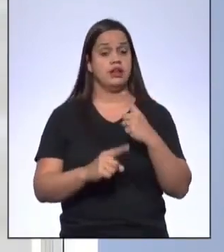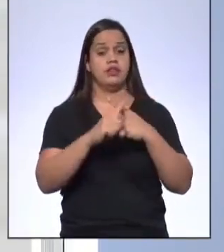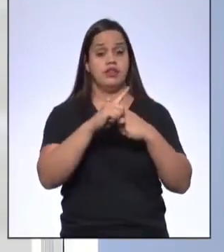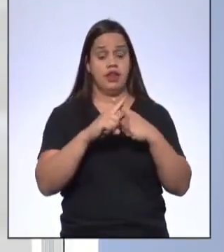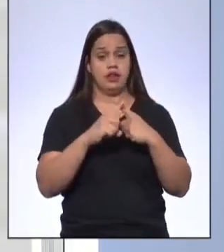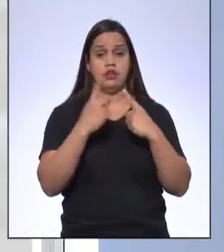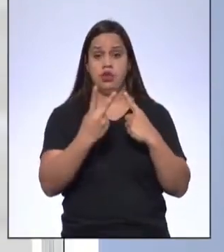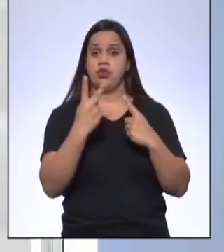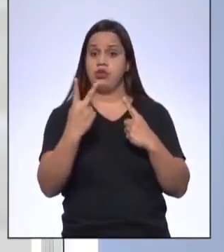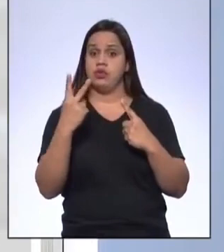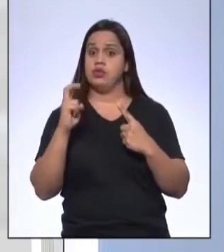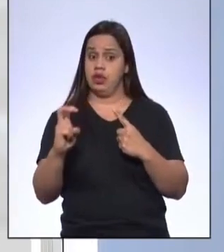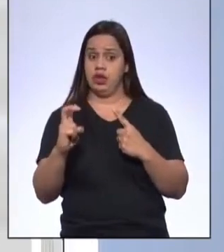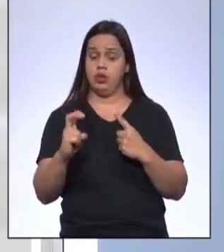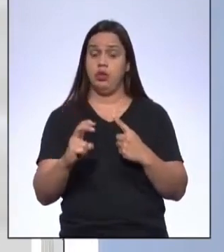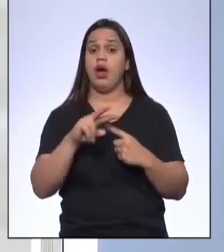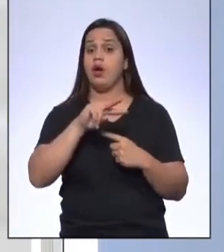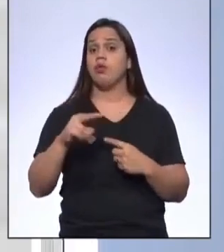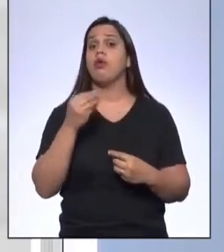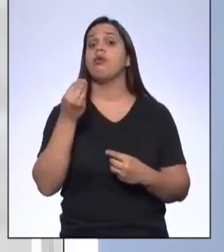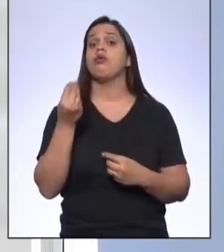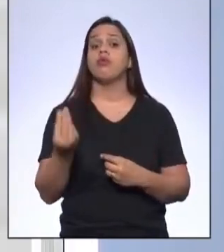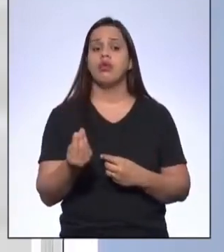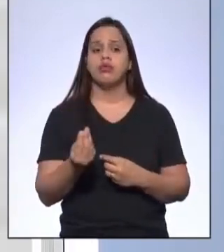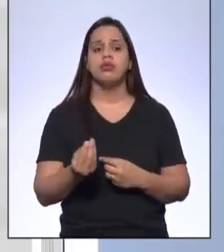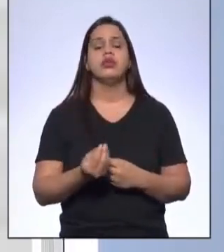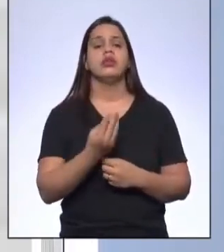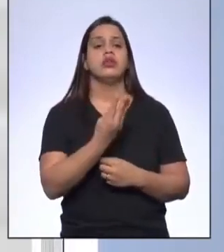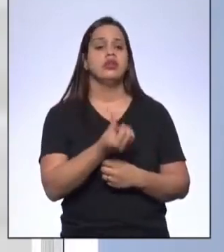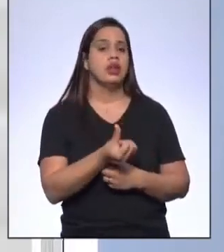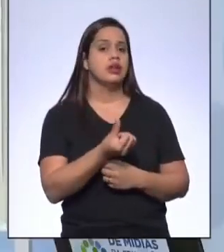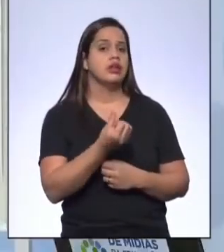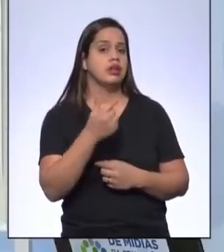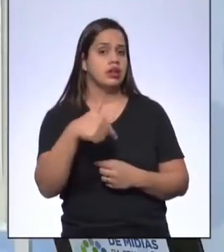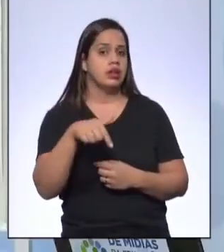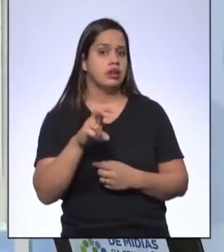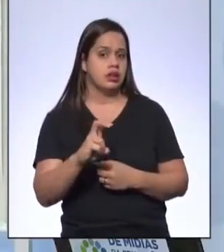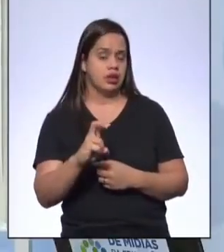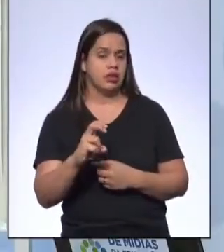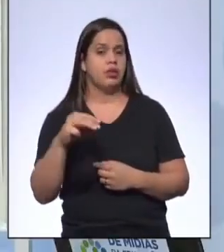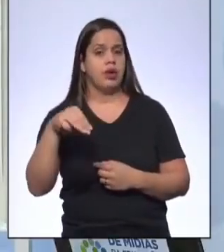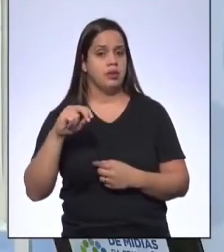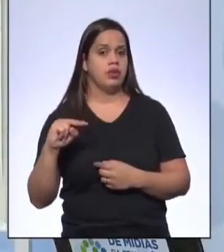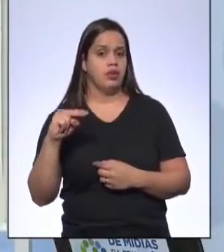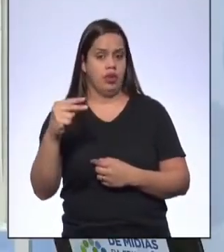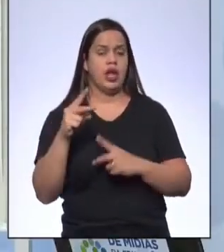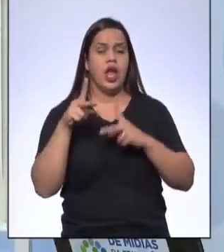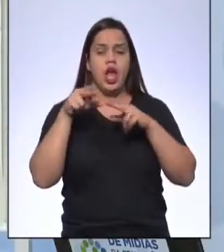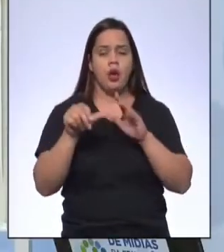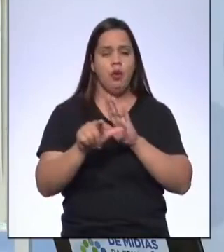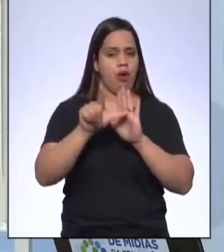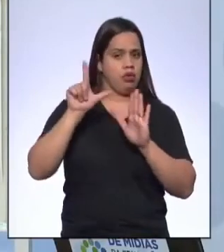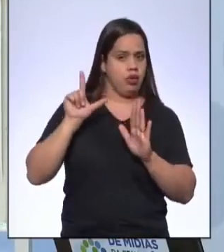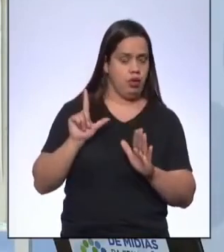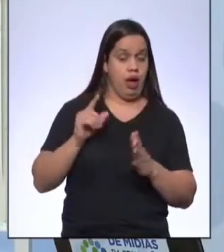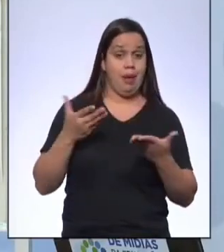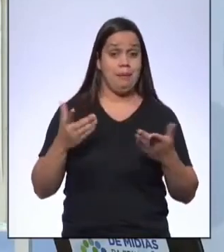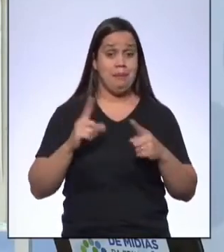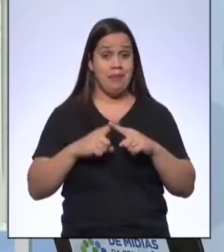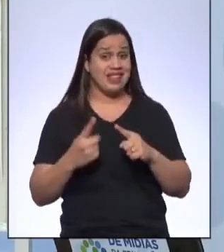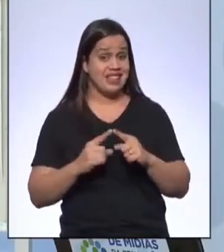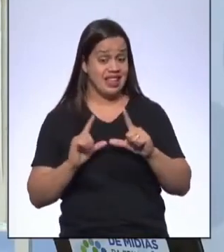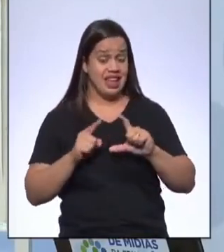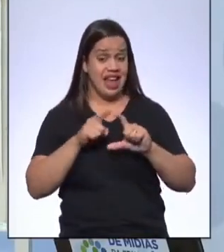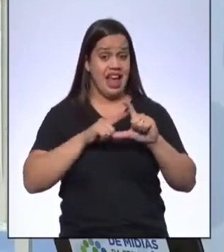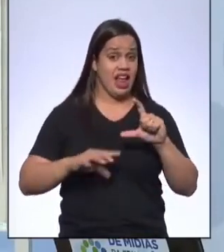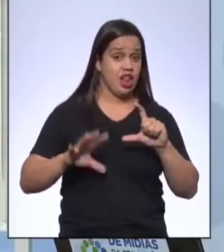675. Igualzinho o anterior. Só que isso é do total, né? Então eu tenho que pegar agora o quarto disso, né? Então eu divido